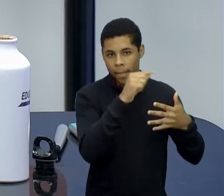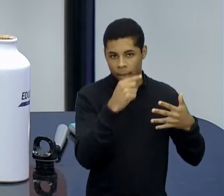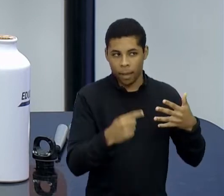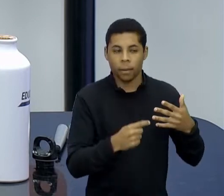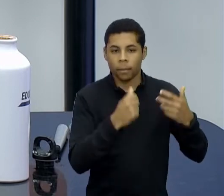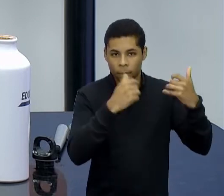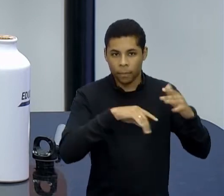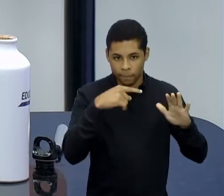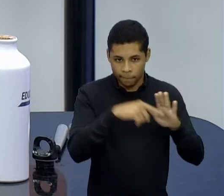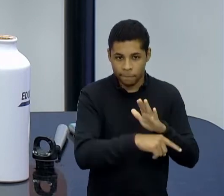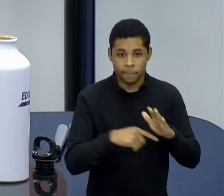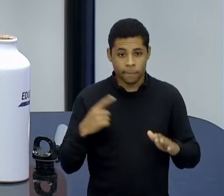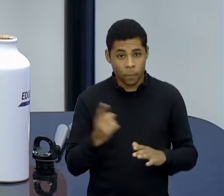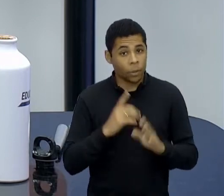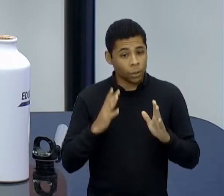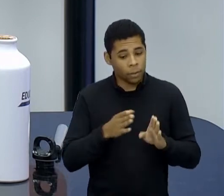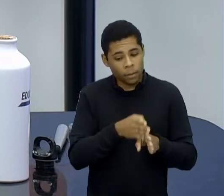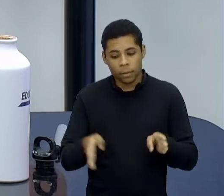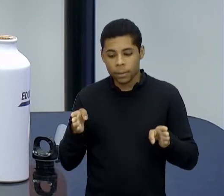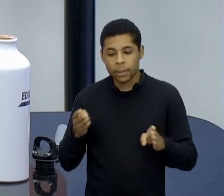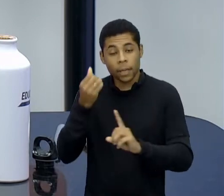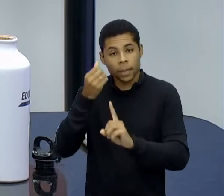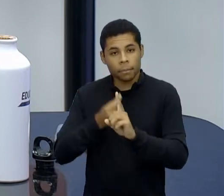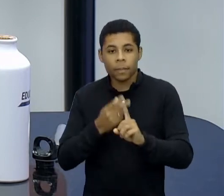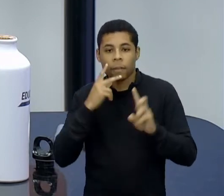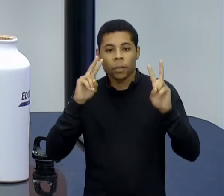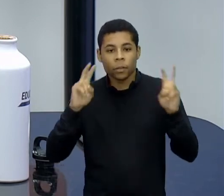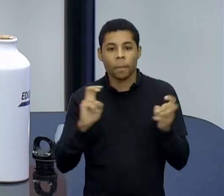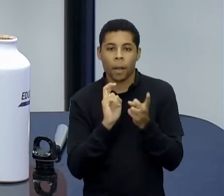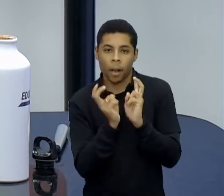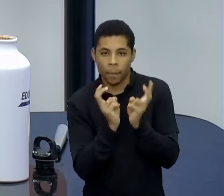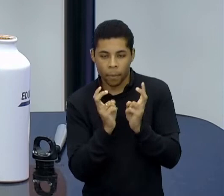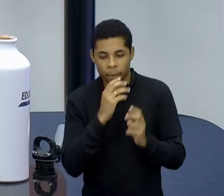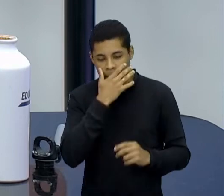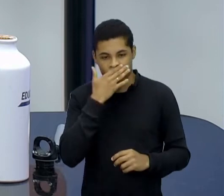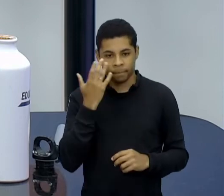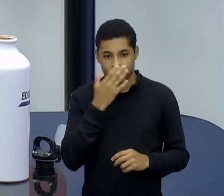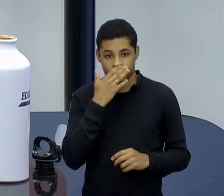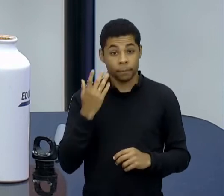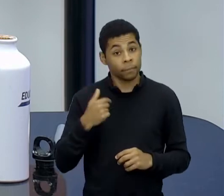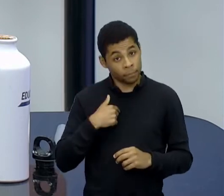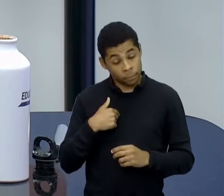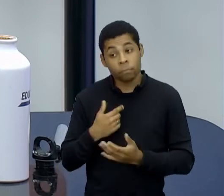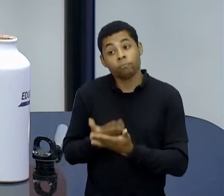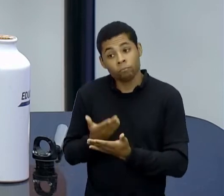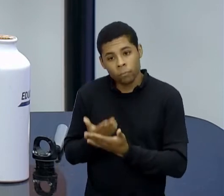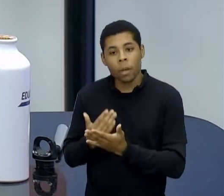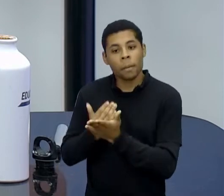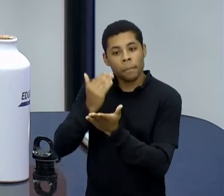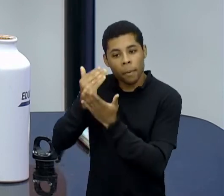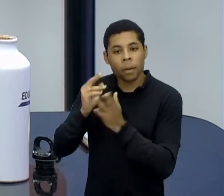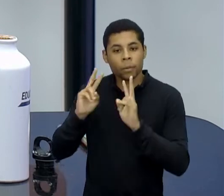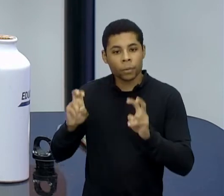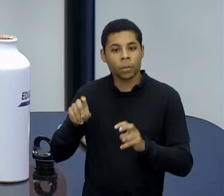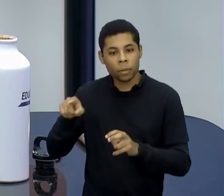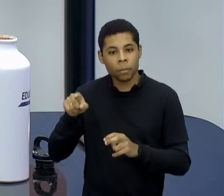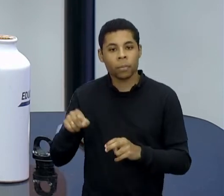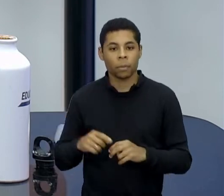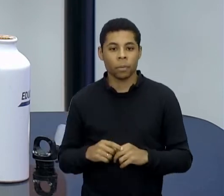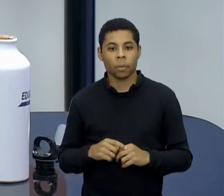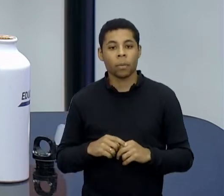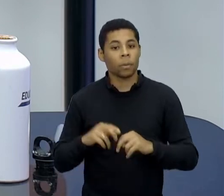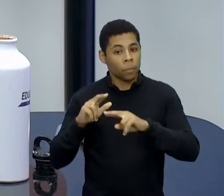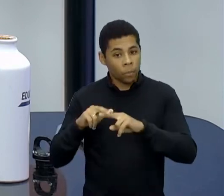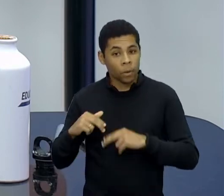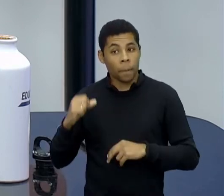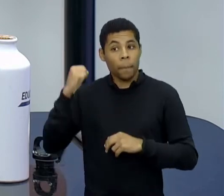falando aí praticamente 6 meses sobre a capoeira. E eu tratei sobre essa questão do patrimônio imaterial, porque